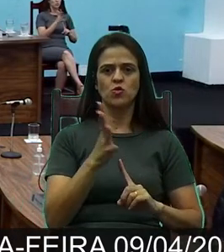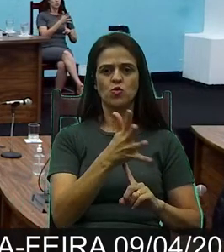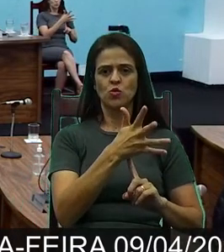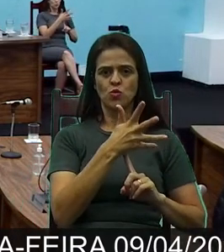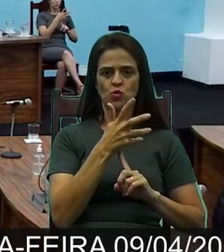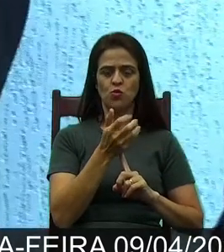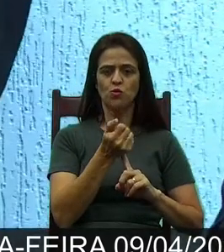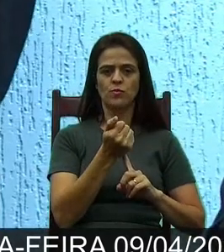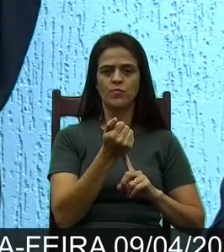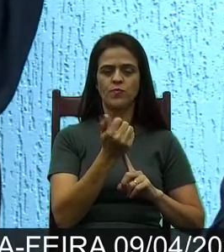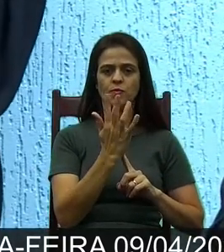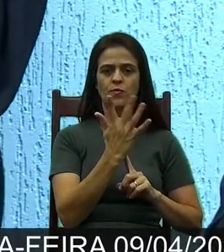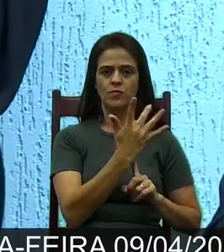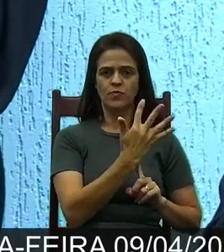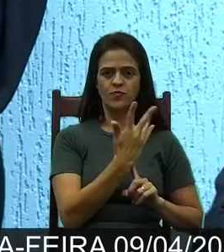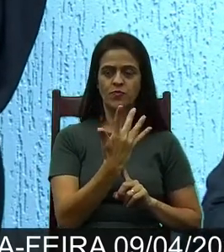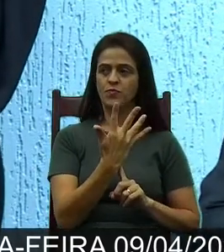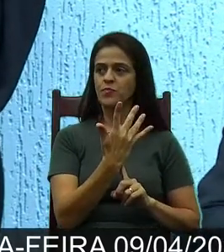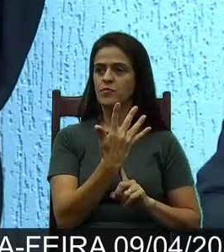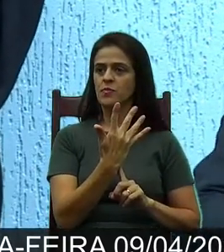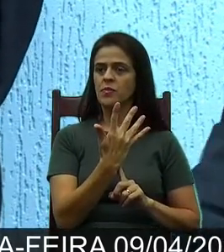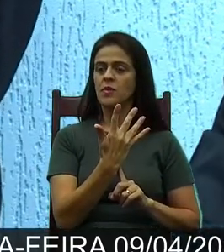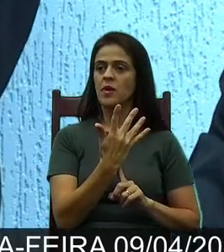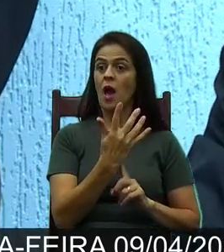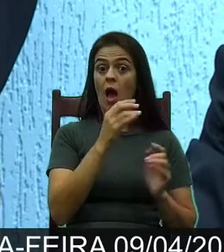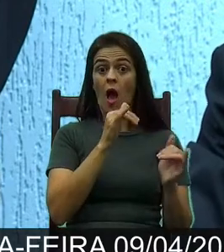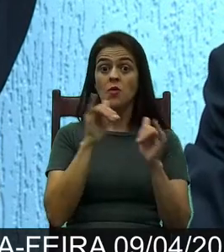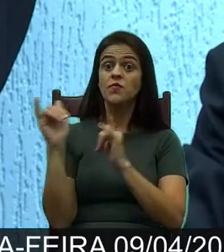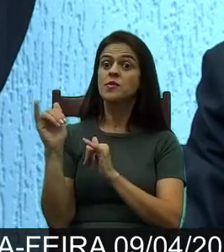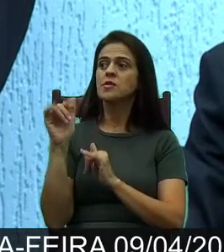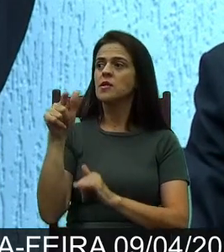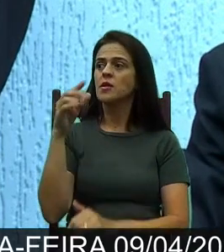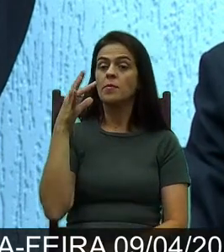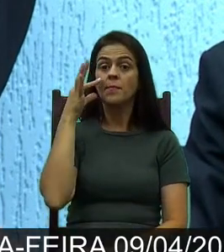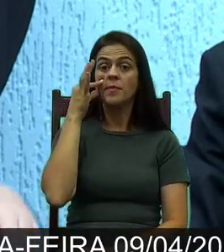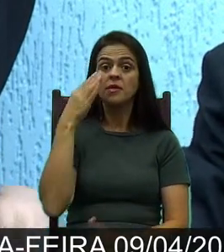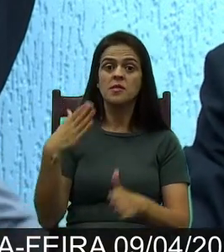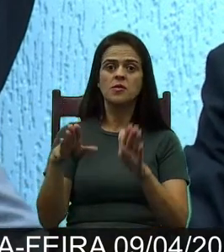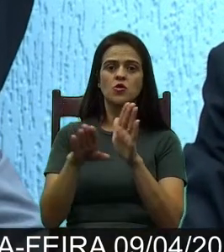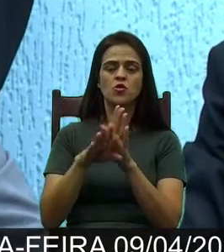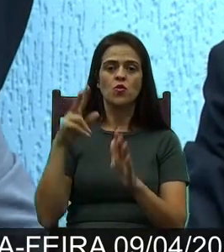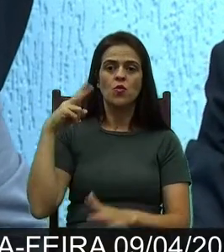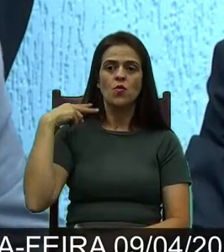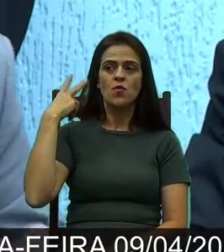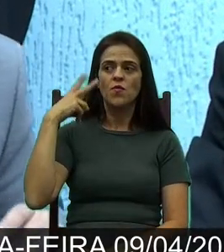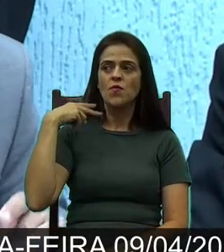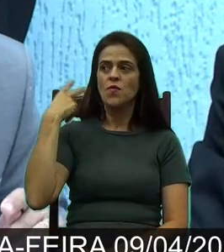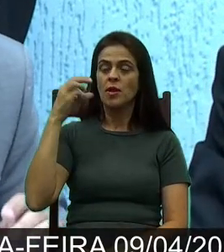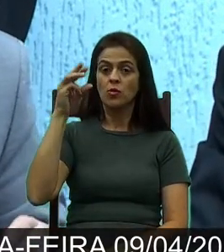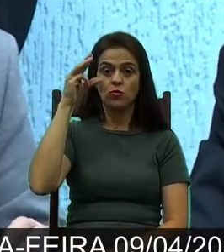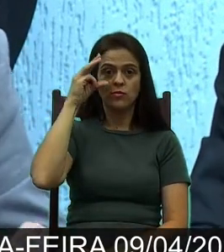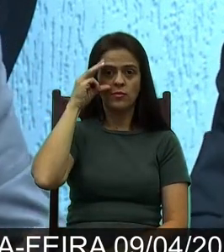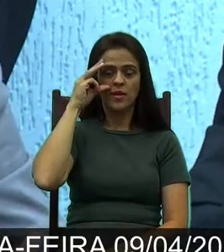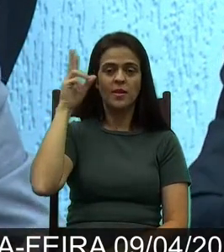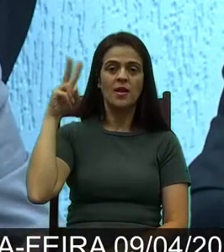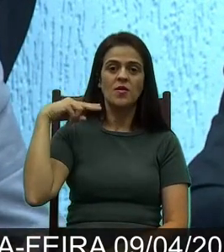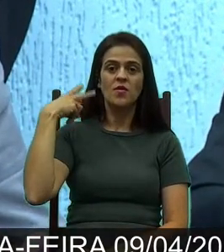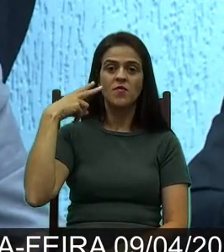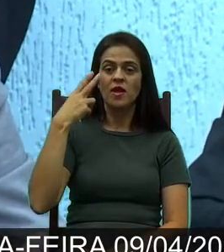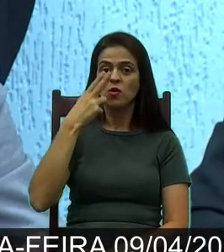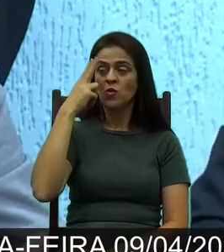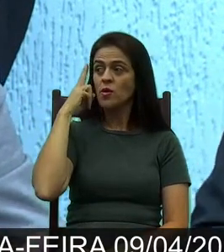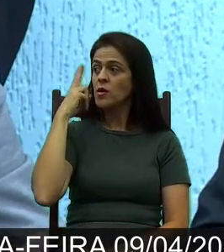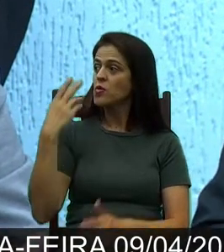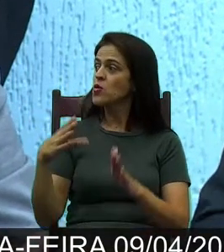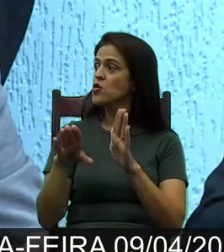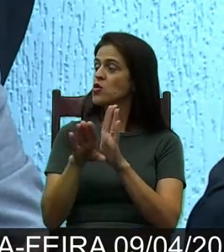ata a presença em plenário do vereador Marcel Batalha. E vereador Igor Bueno. Chegou na hora H. Cadê o Igor Bueno?